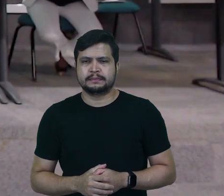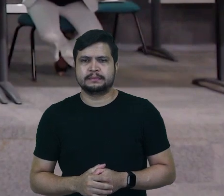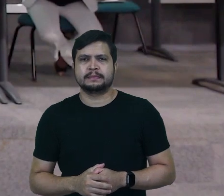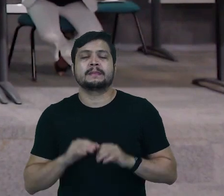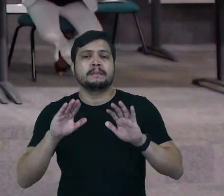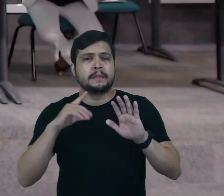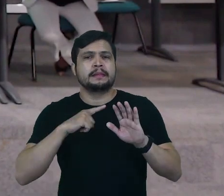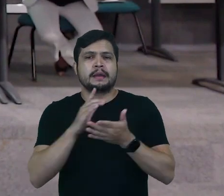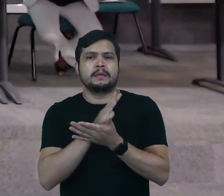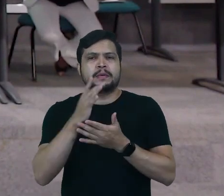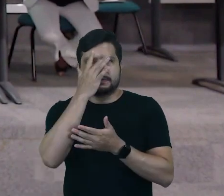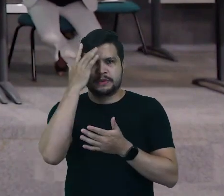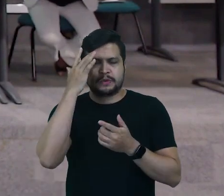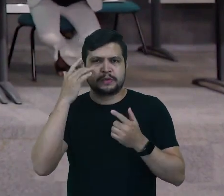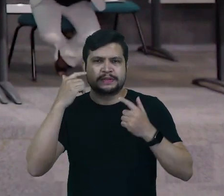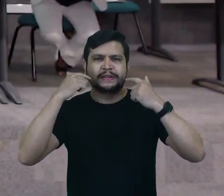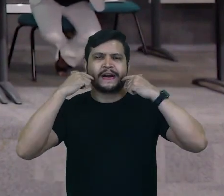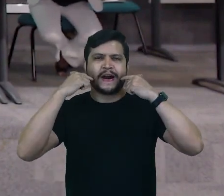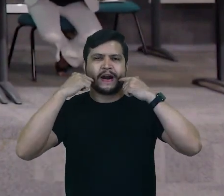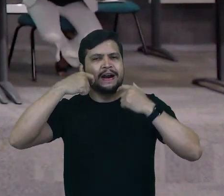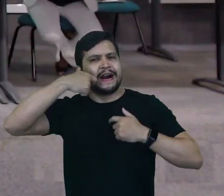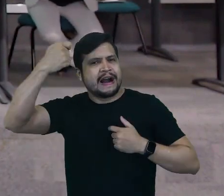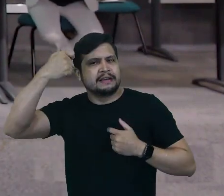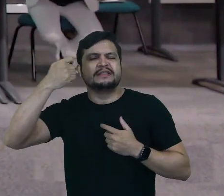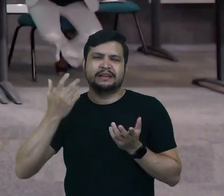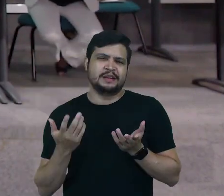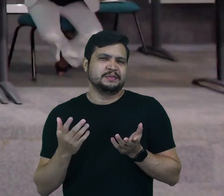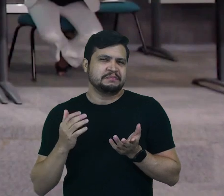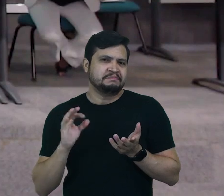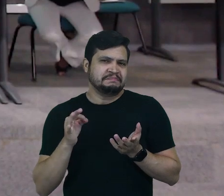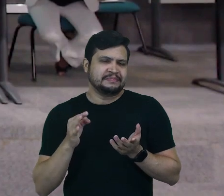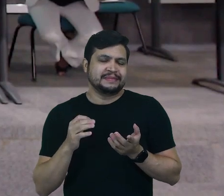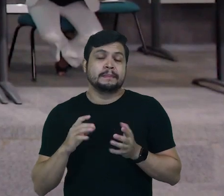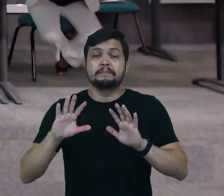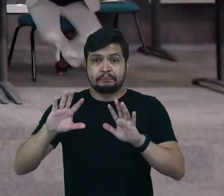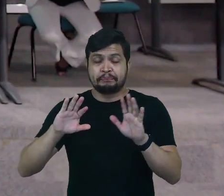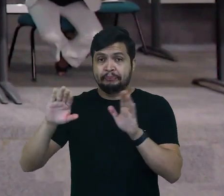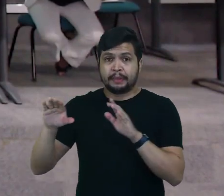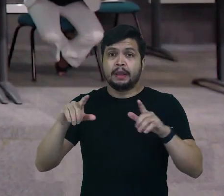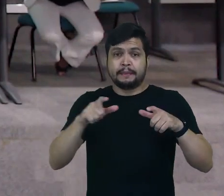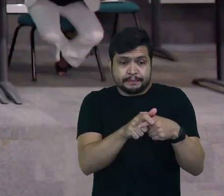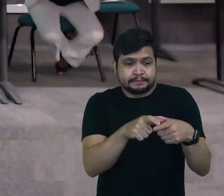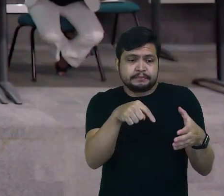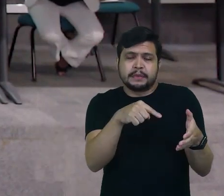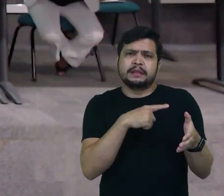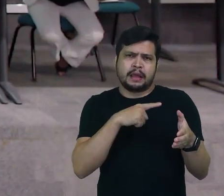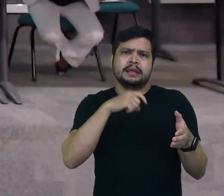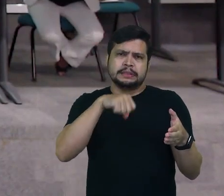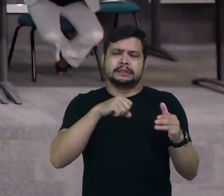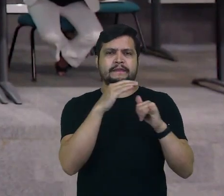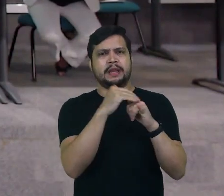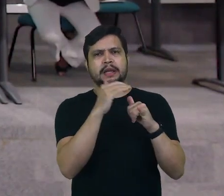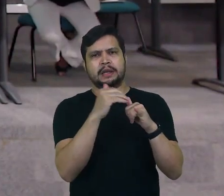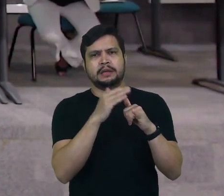os caninos fora, né? Tem de tudo, né? Então, assim, tem esse nicho. É um nicho pequeno, mas são poucas